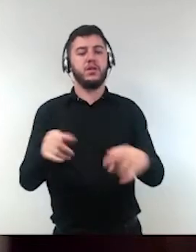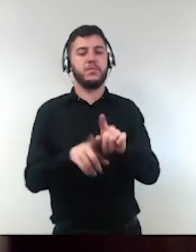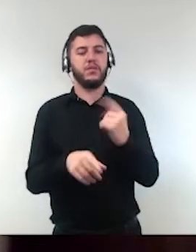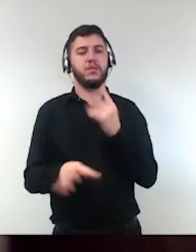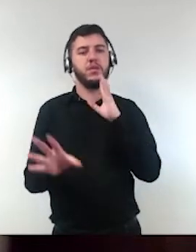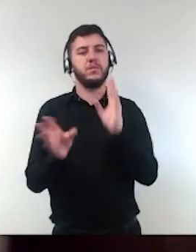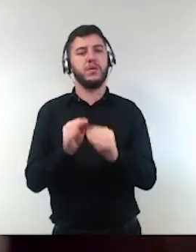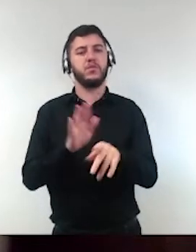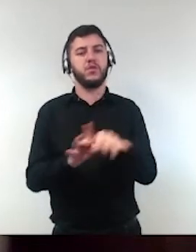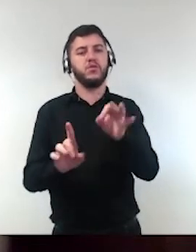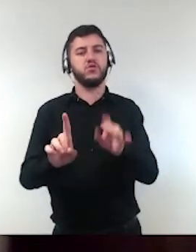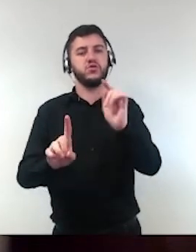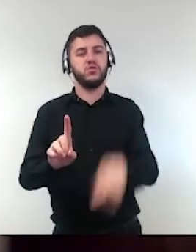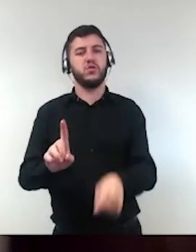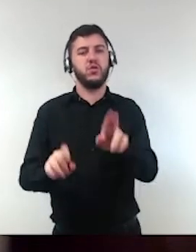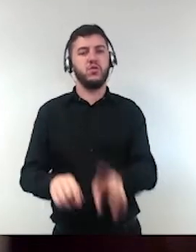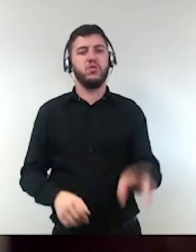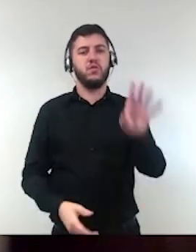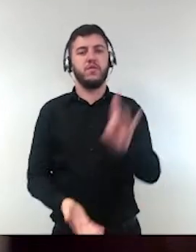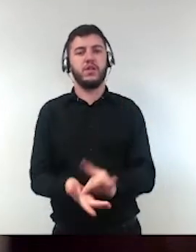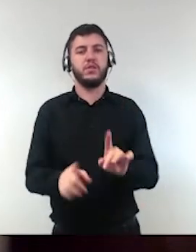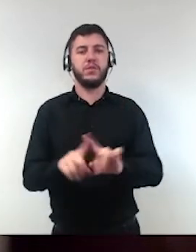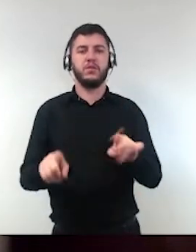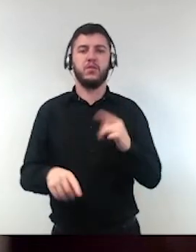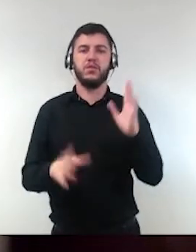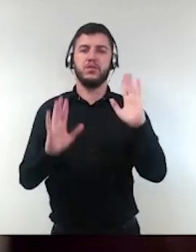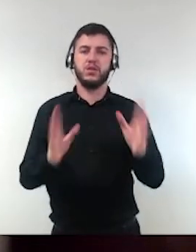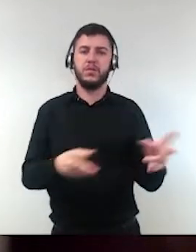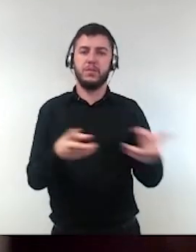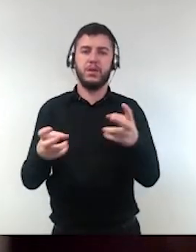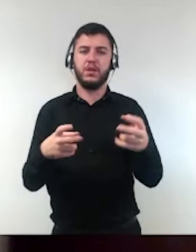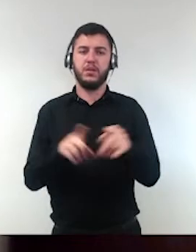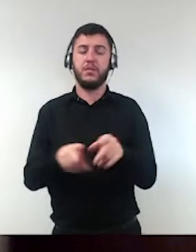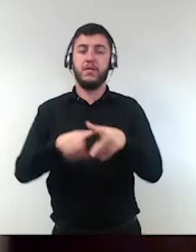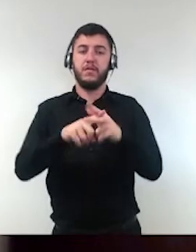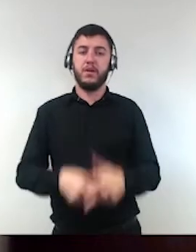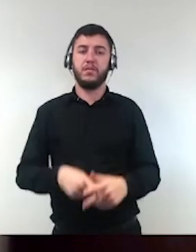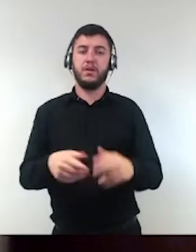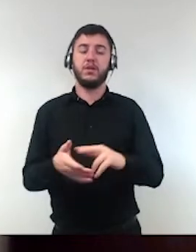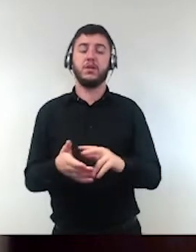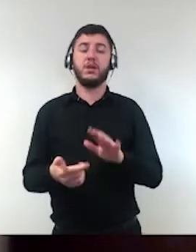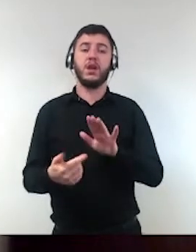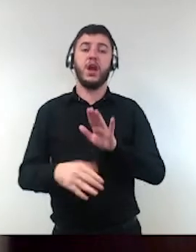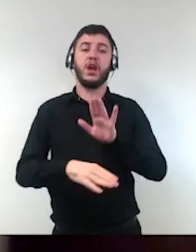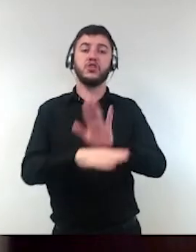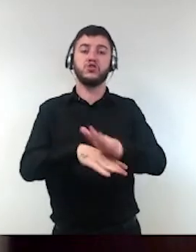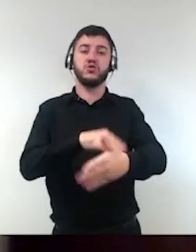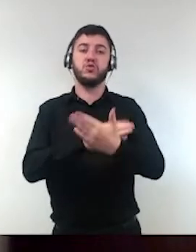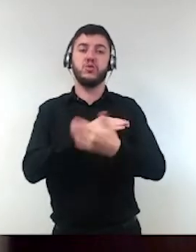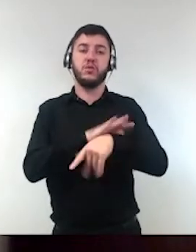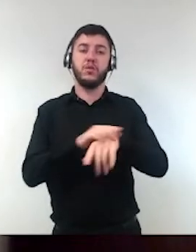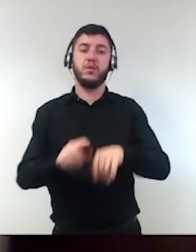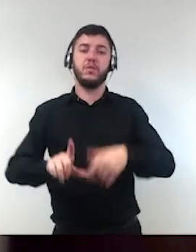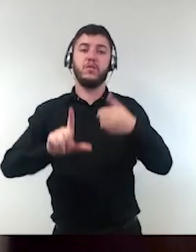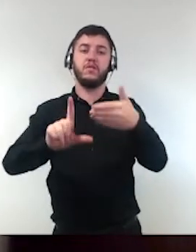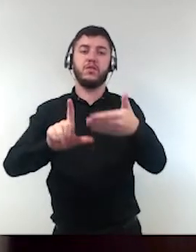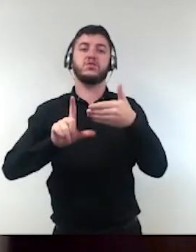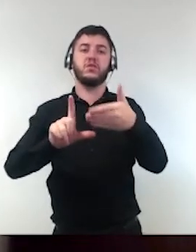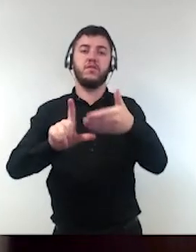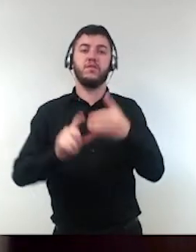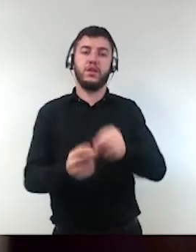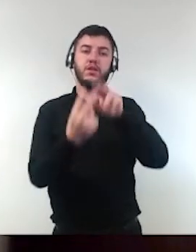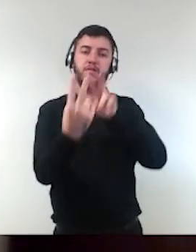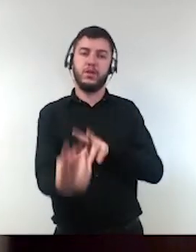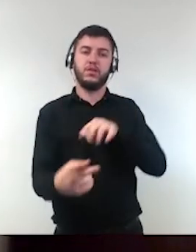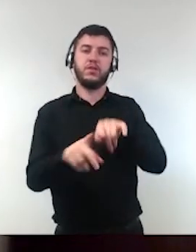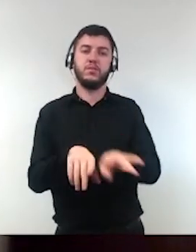Nós percebemos que a ferramenta da videoconferência ela encontrava resistência no âmbito do Poder Judiciário e